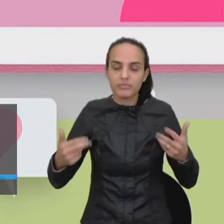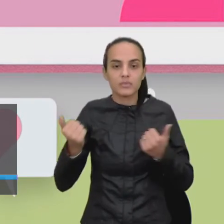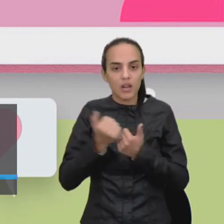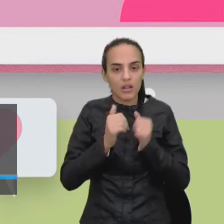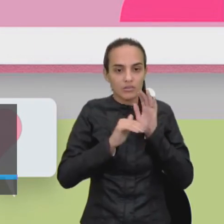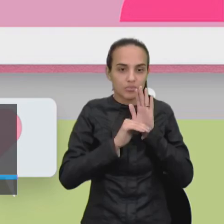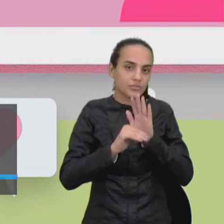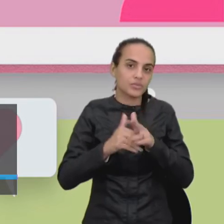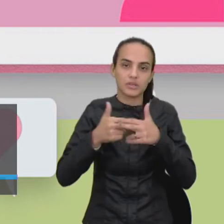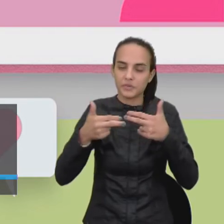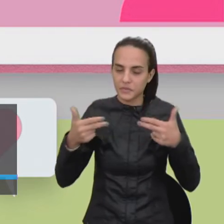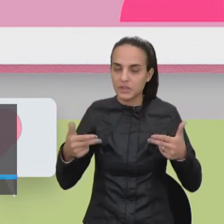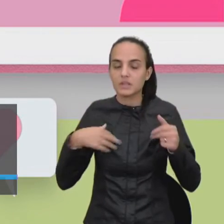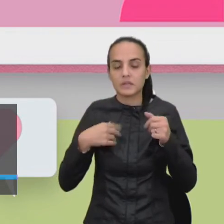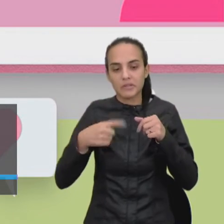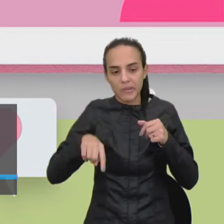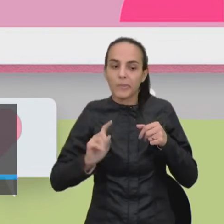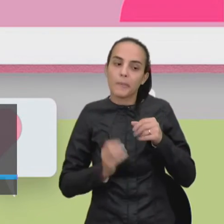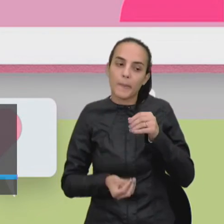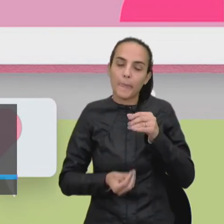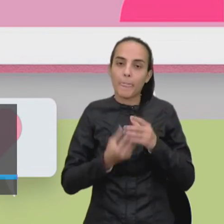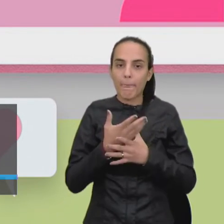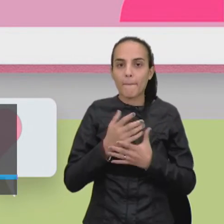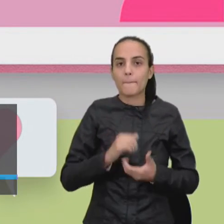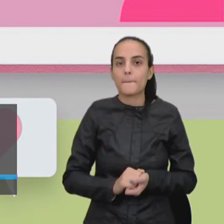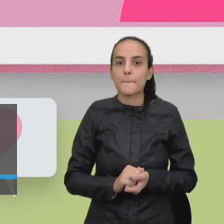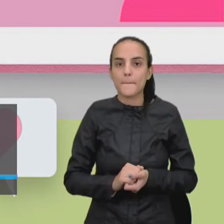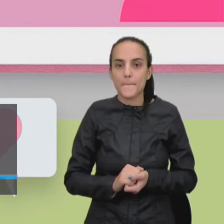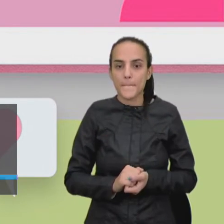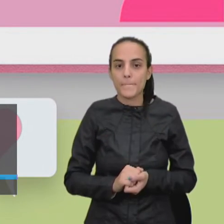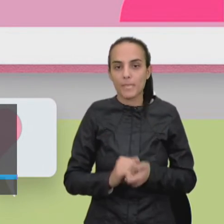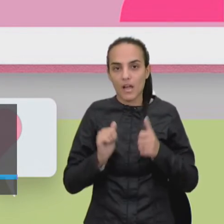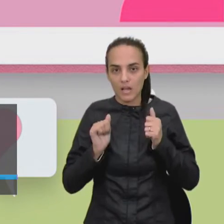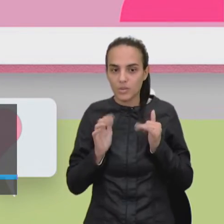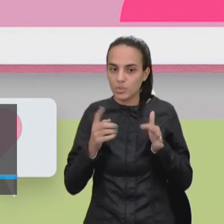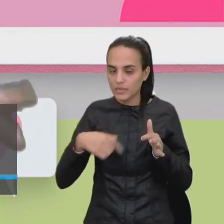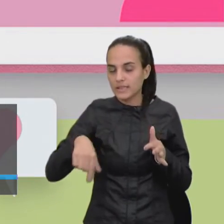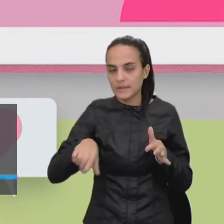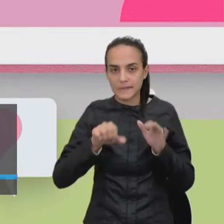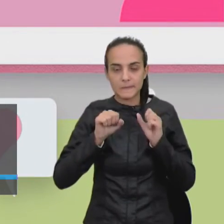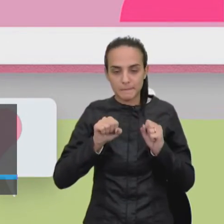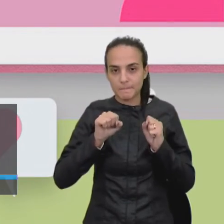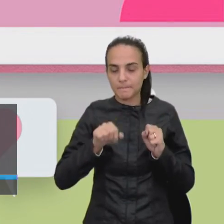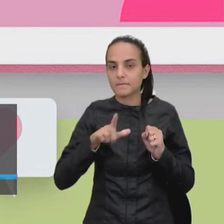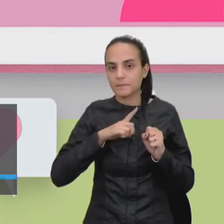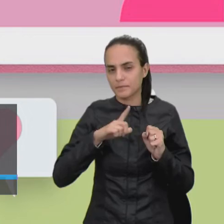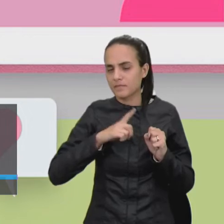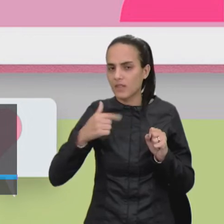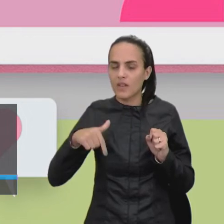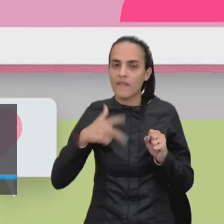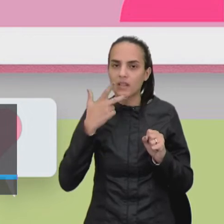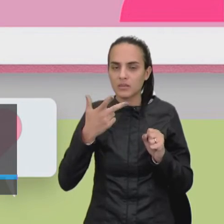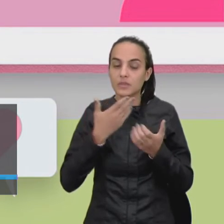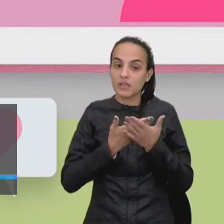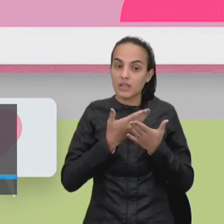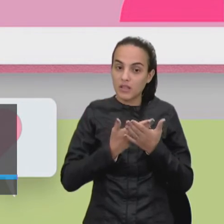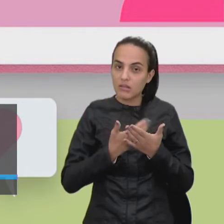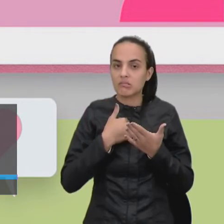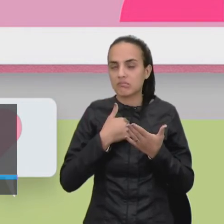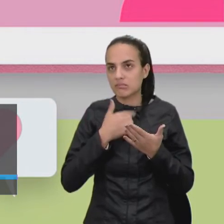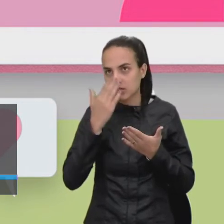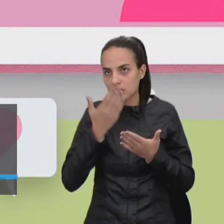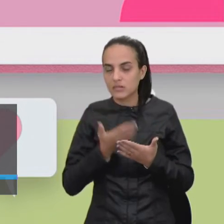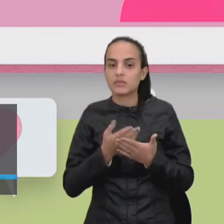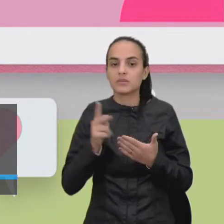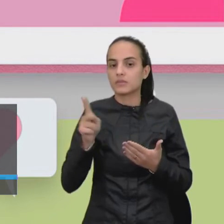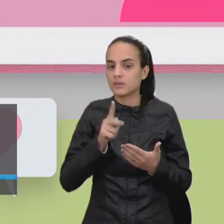diversificadas que a gente vai construindo e mapeando ali ações que a gente pode ter Isso falando sobre aula, né? Eu acredito que os